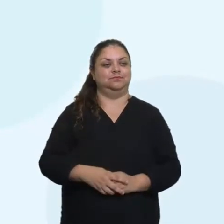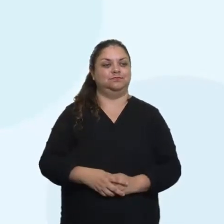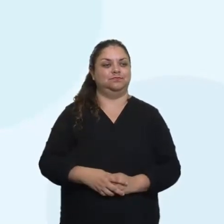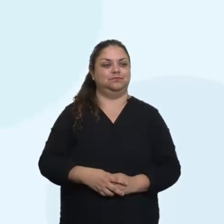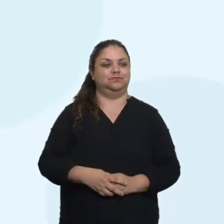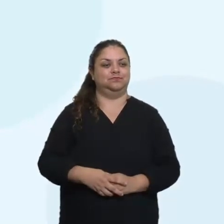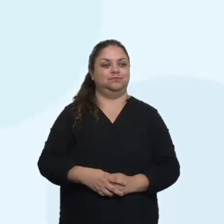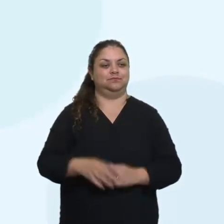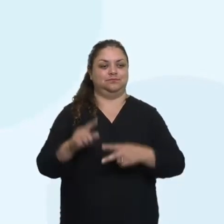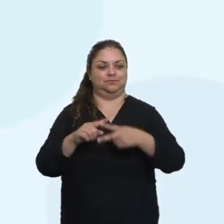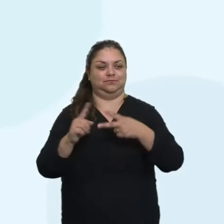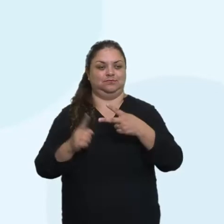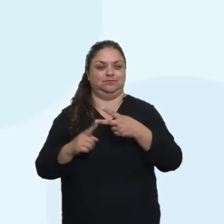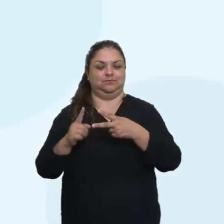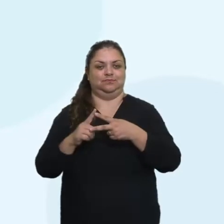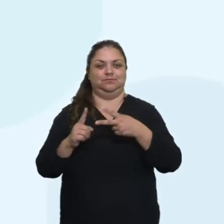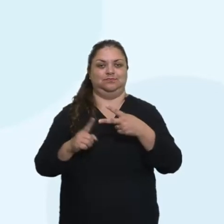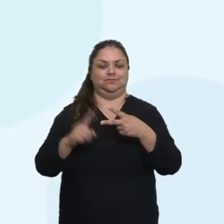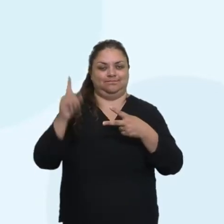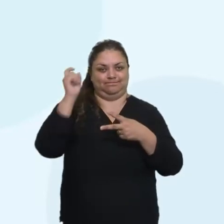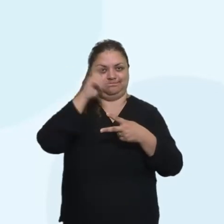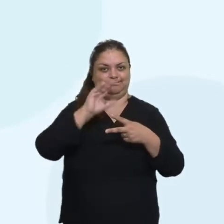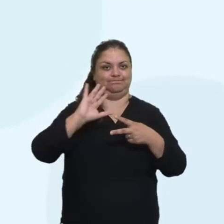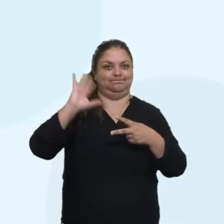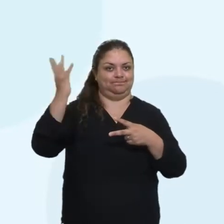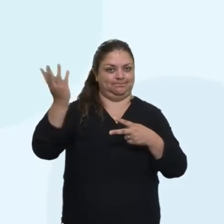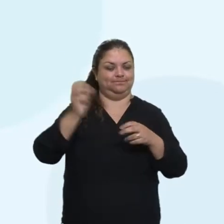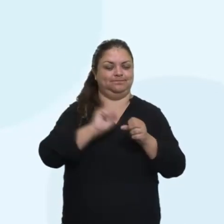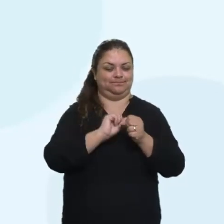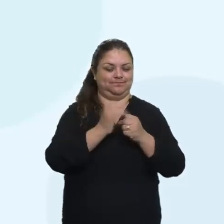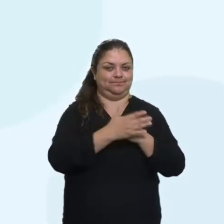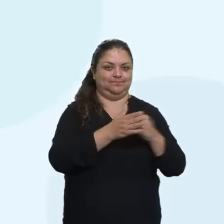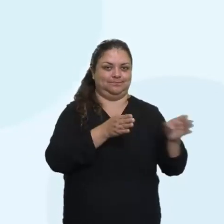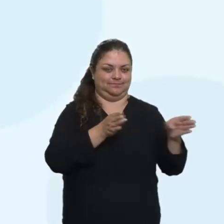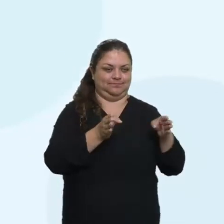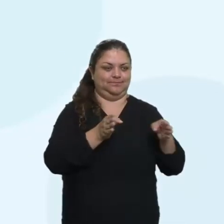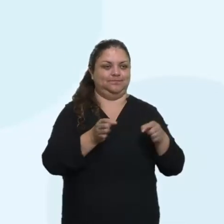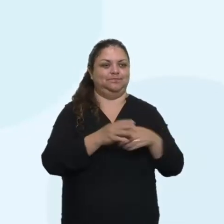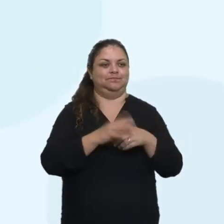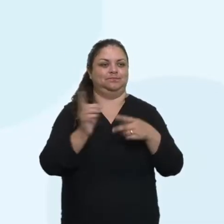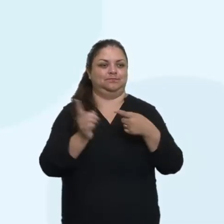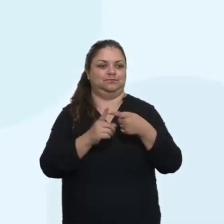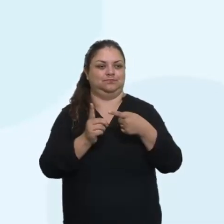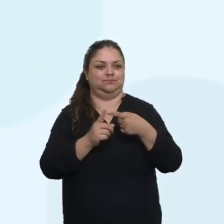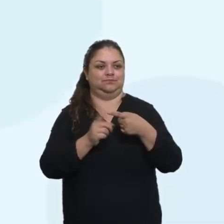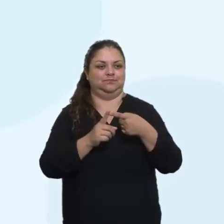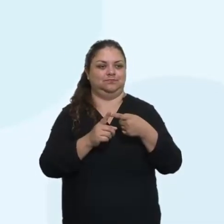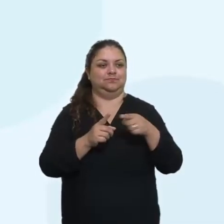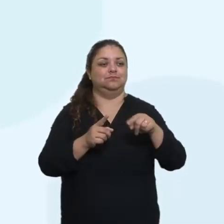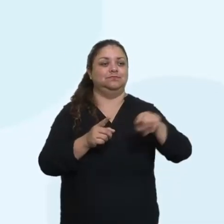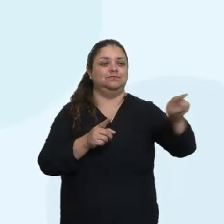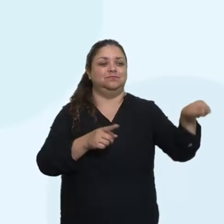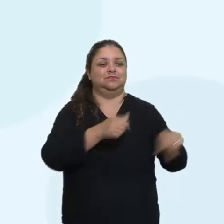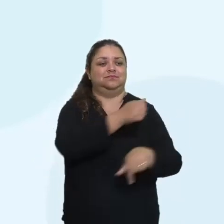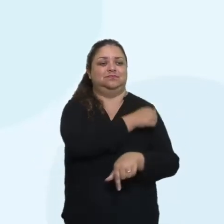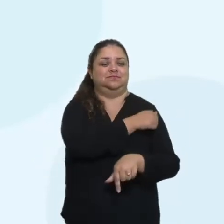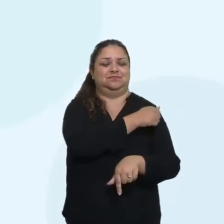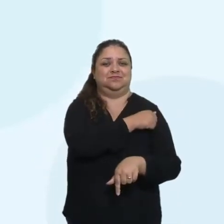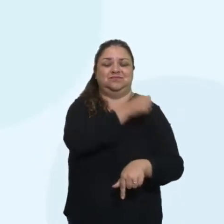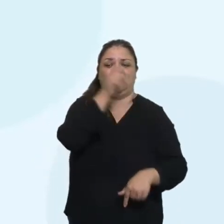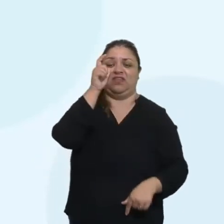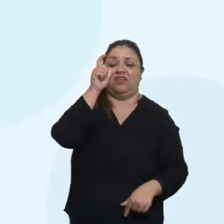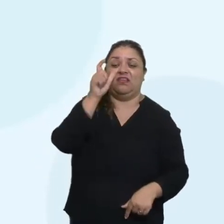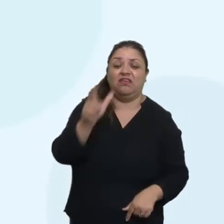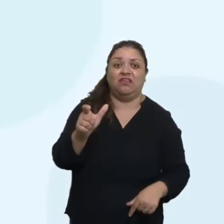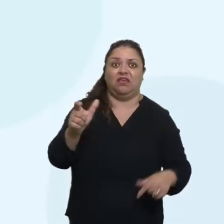gente tem mais duas situações interessantes para a gente pensar por exemplo a falta de interesse dos nossos estudantes nas